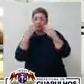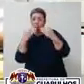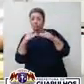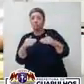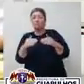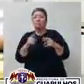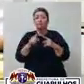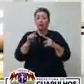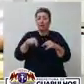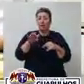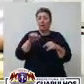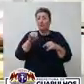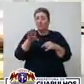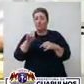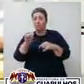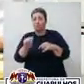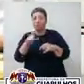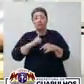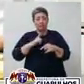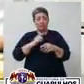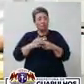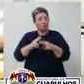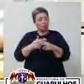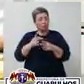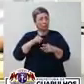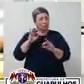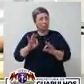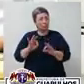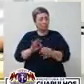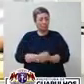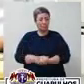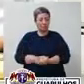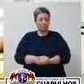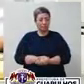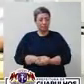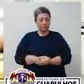para as pessoas verem que é de flocos, que tem chocolate, que está bem recheado.